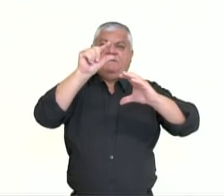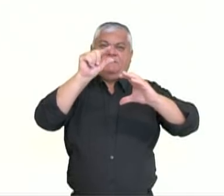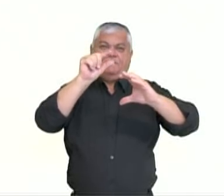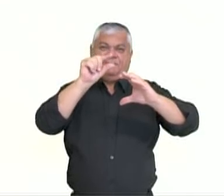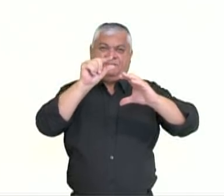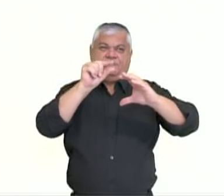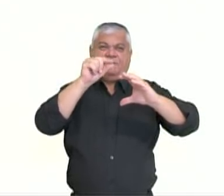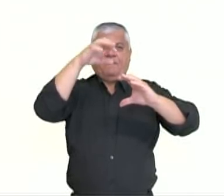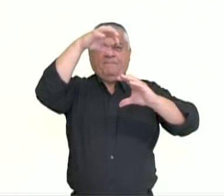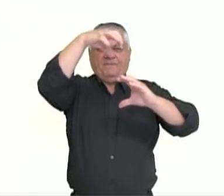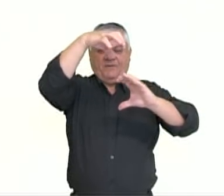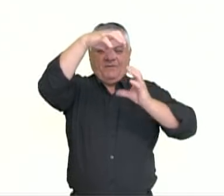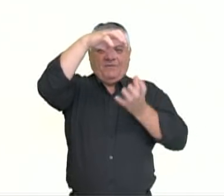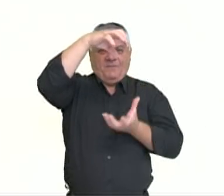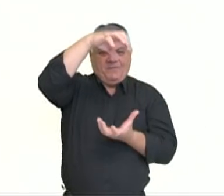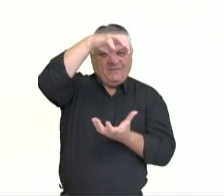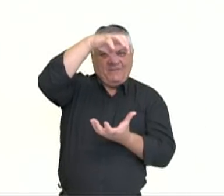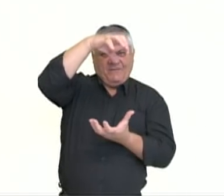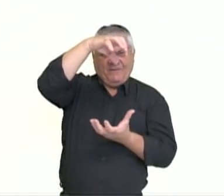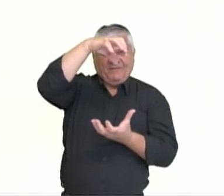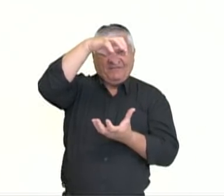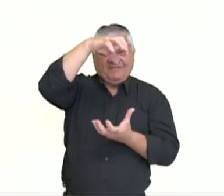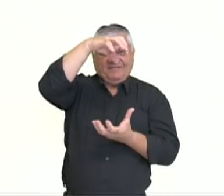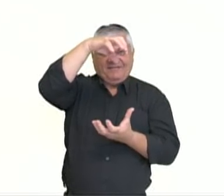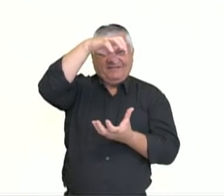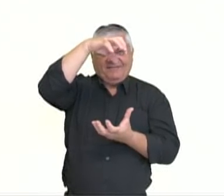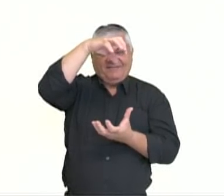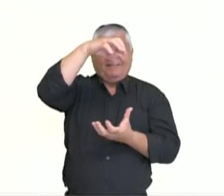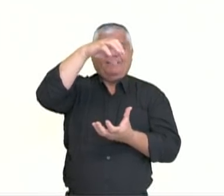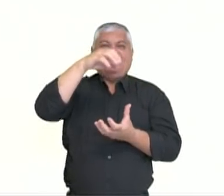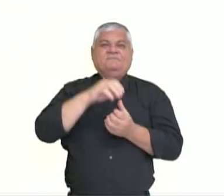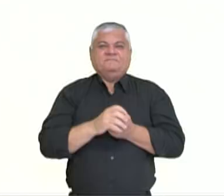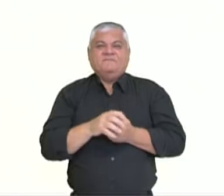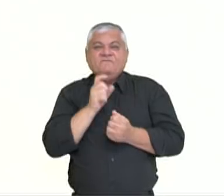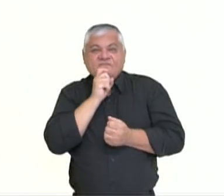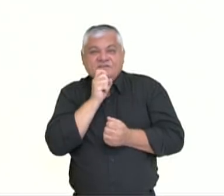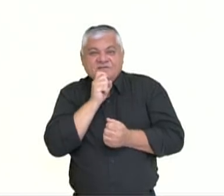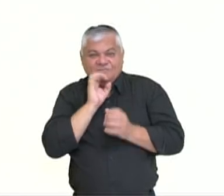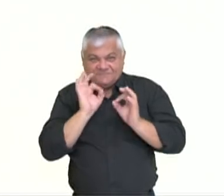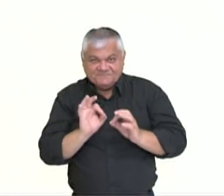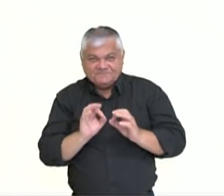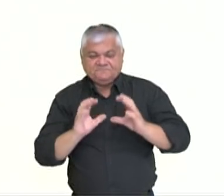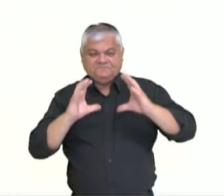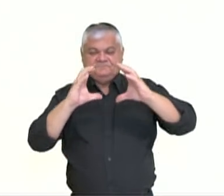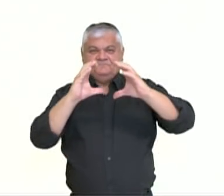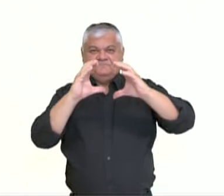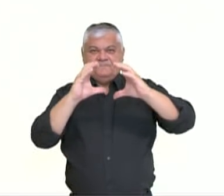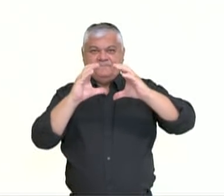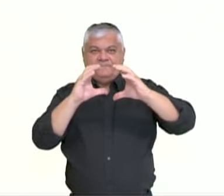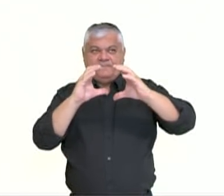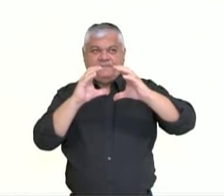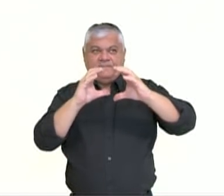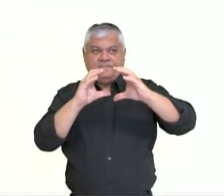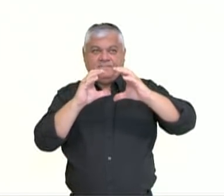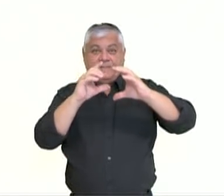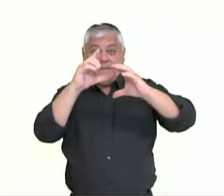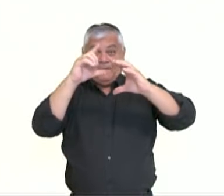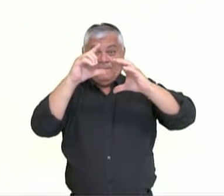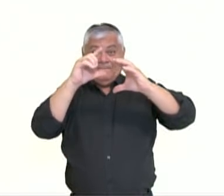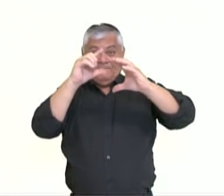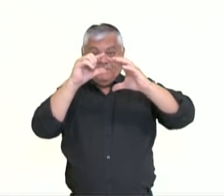dos polos ou na região dos polos, as temperaturas são mais baixas. Quanto menor é a